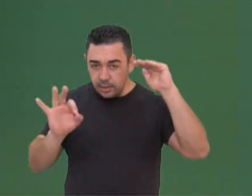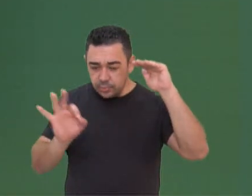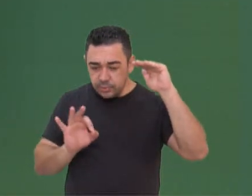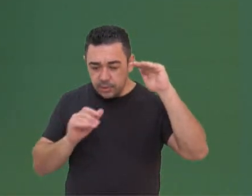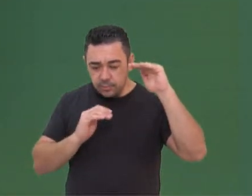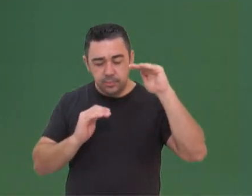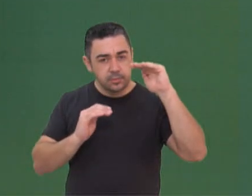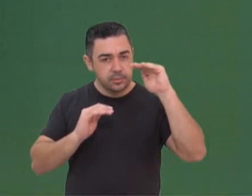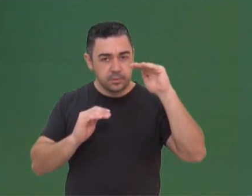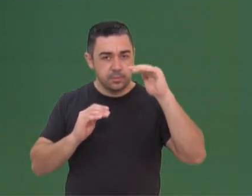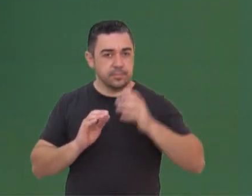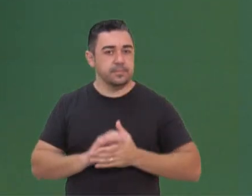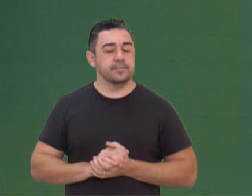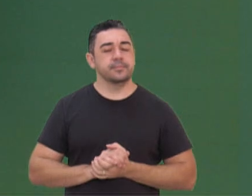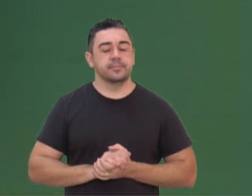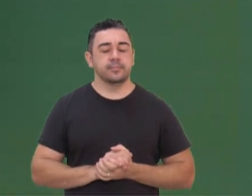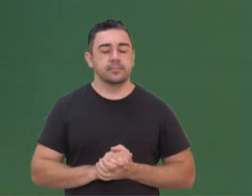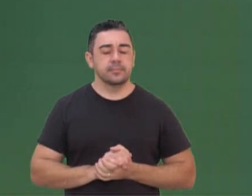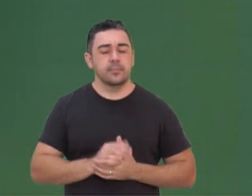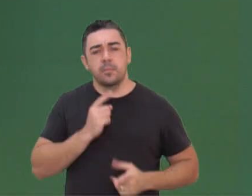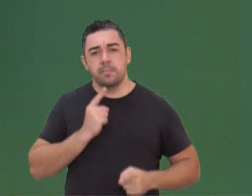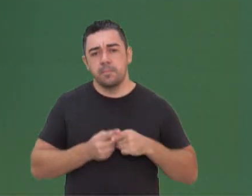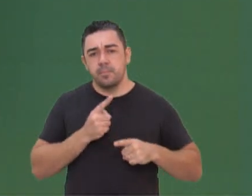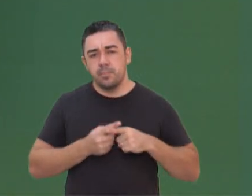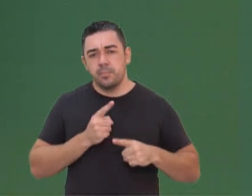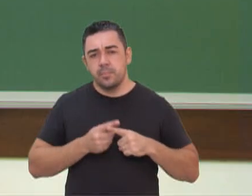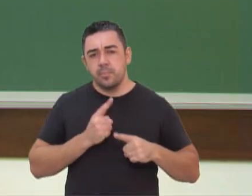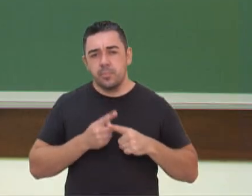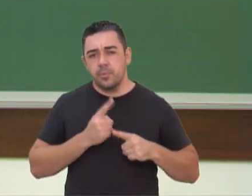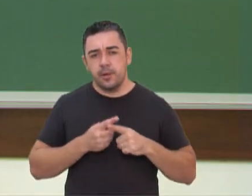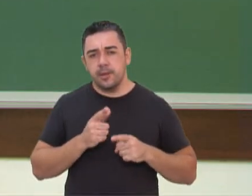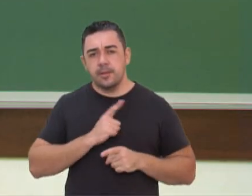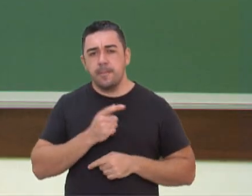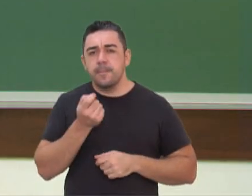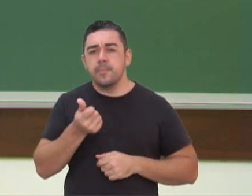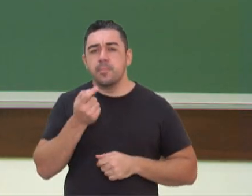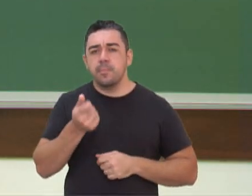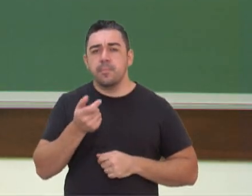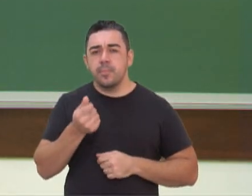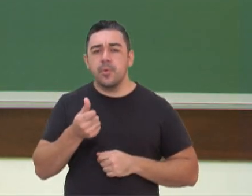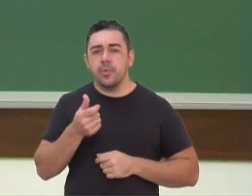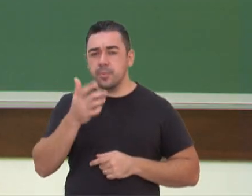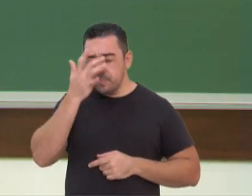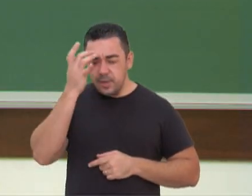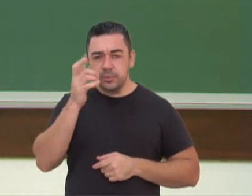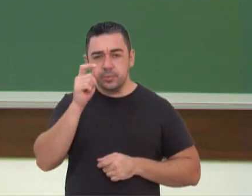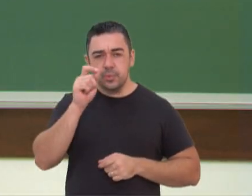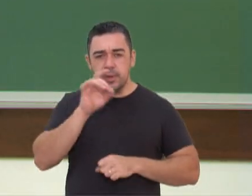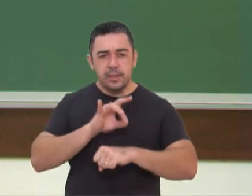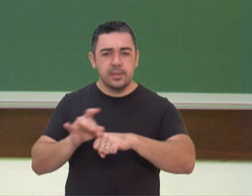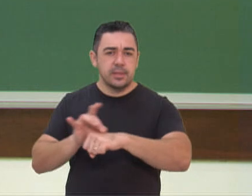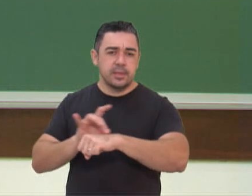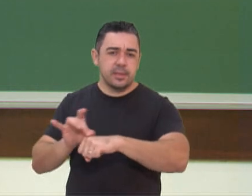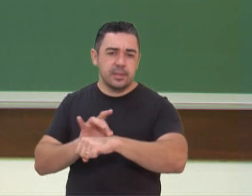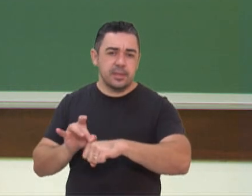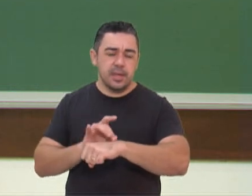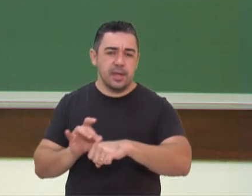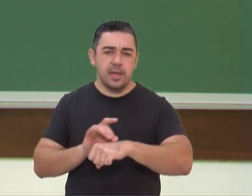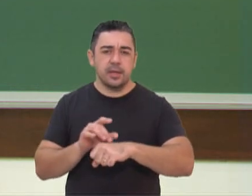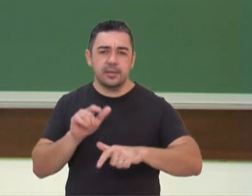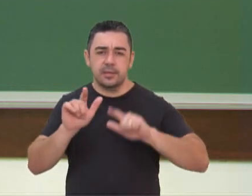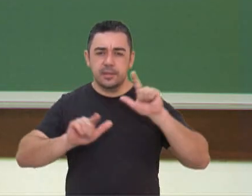cenário? Boa! Por que existe uma baixa representatividade das pessoas negras nos veículos de